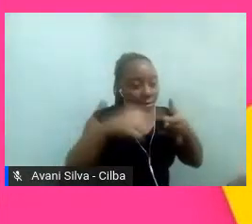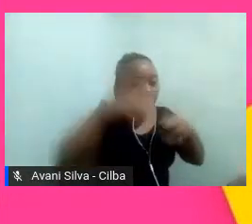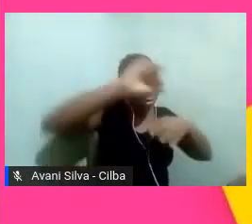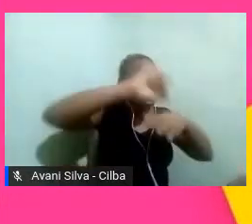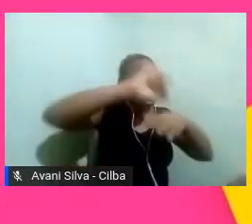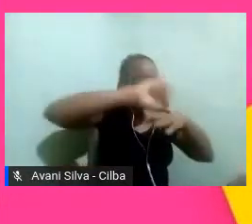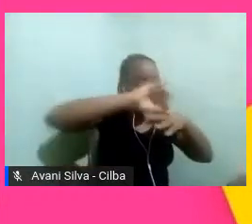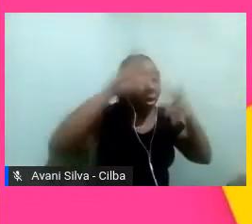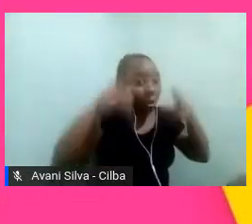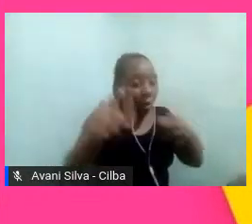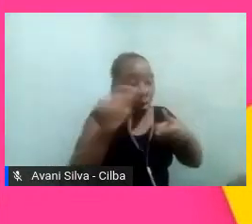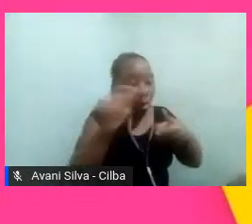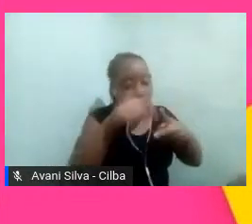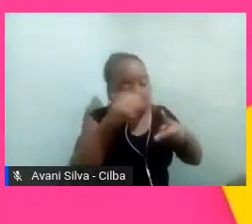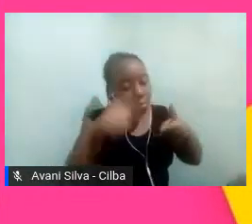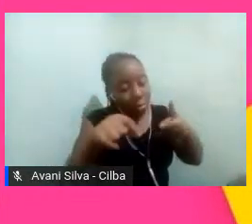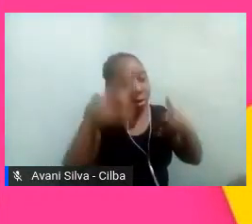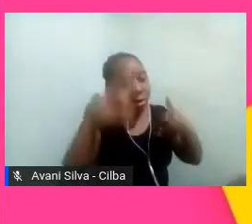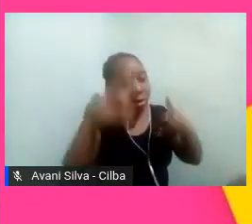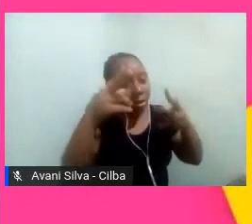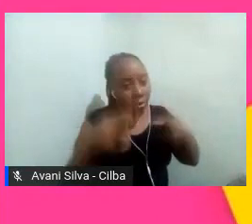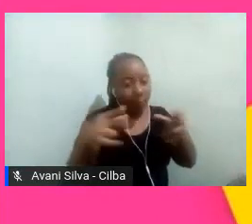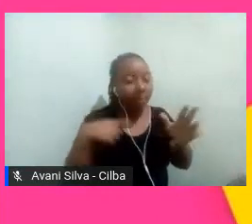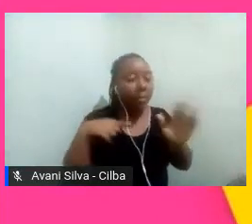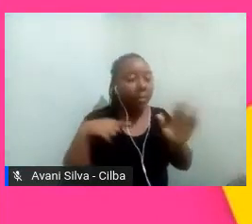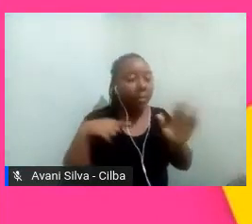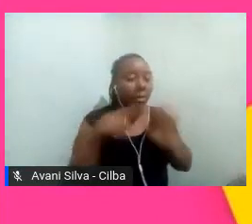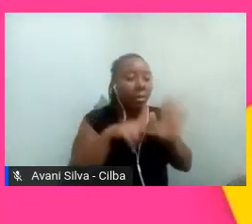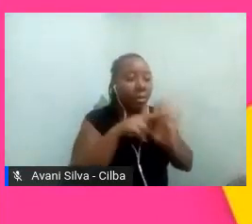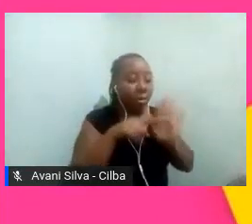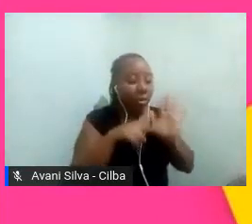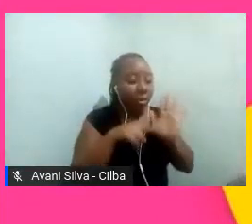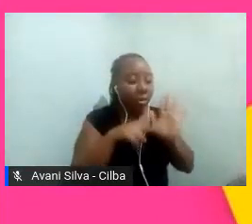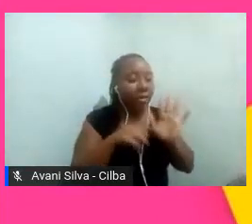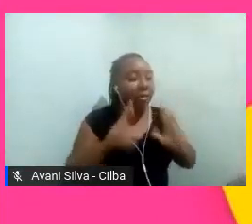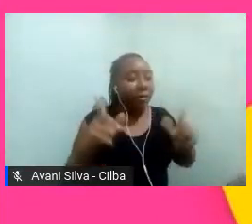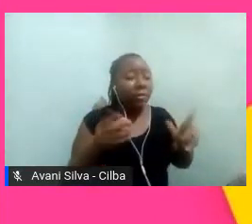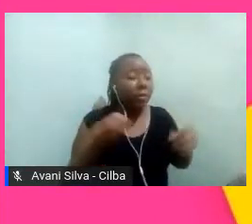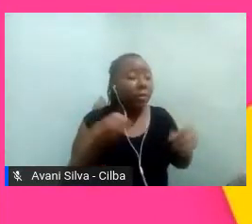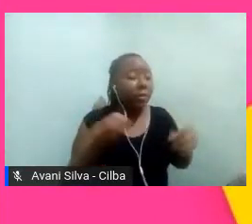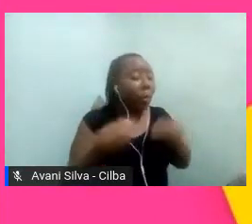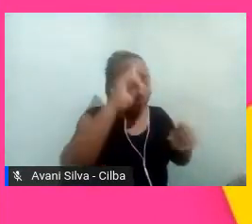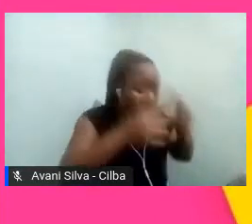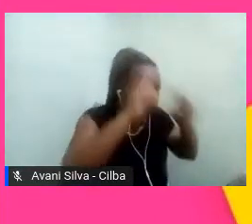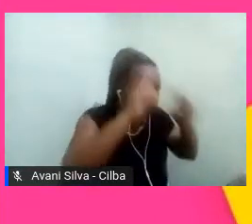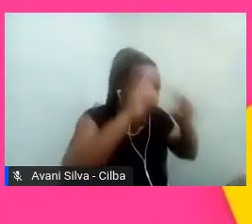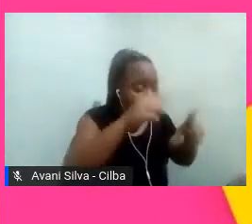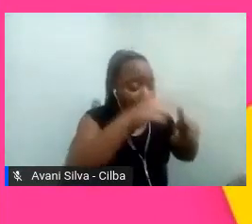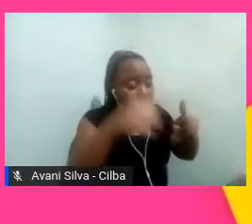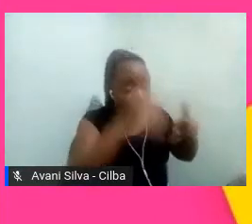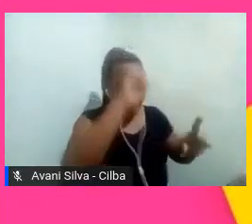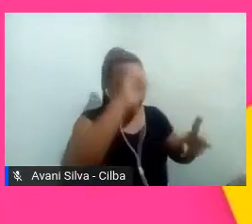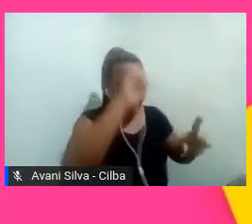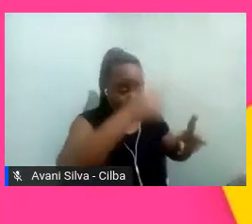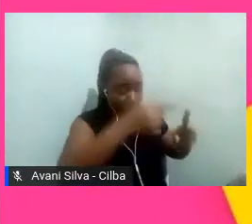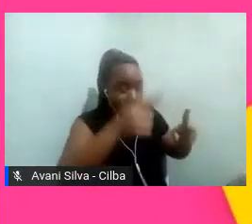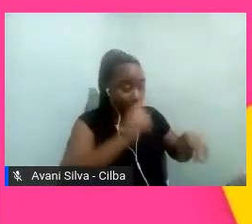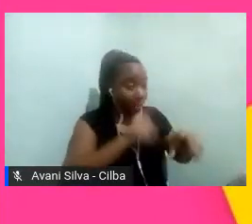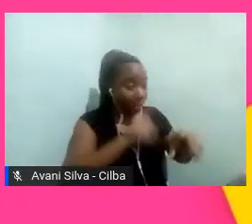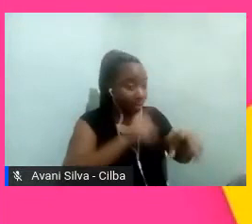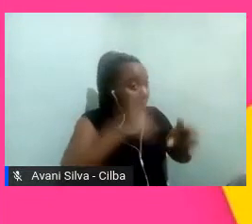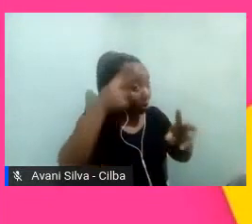aqui, ó, eu vou ter uma regra diferente. Como eu vou controlar duas coisas ao mesmo tempo, se